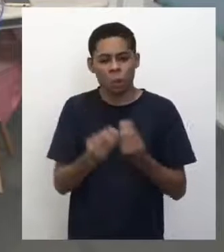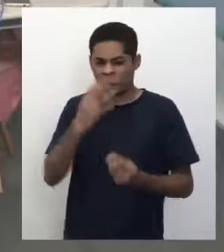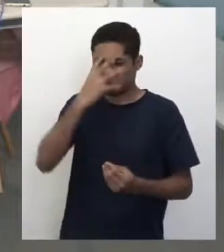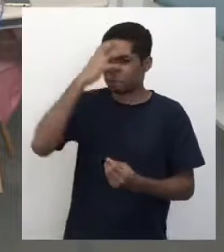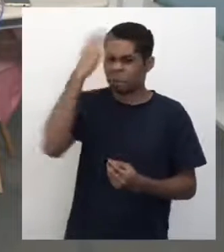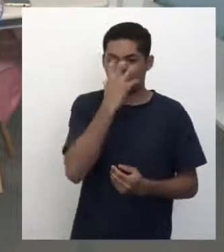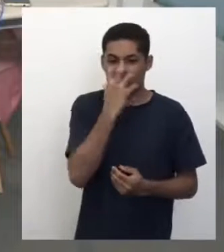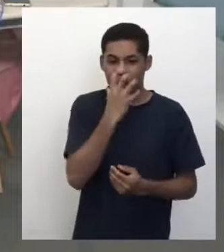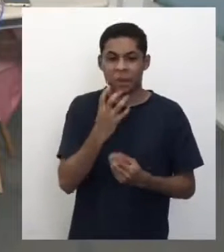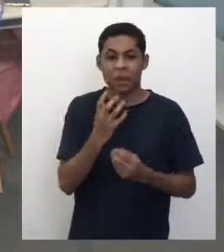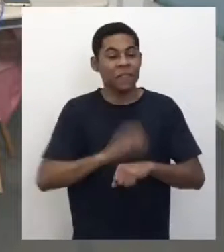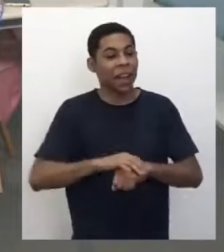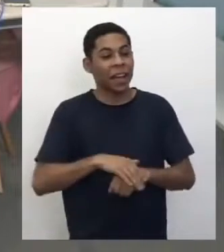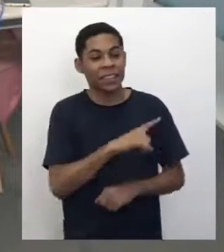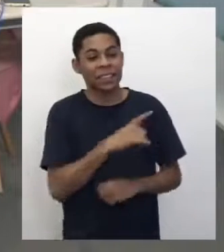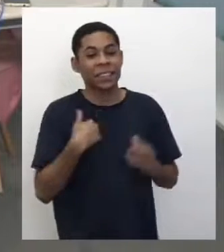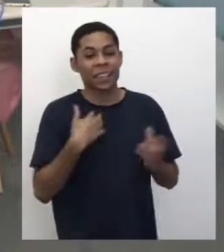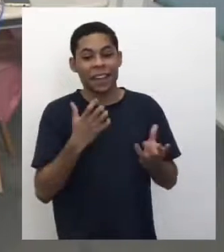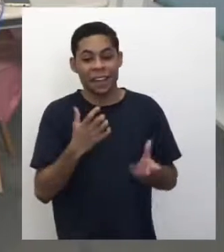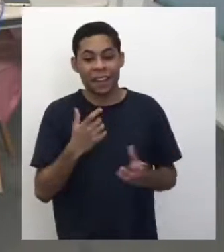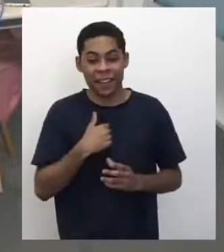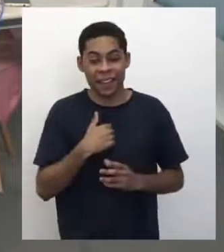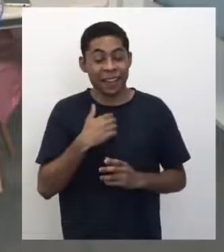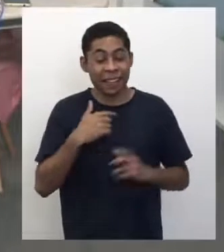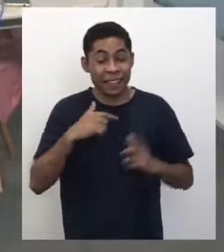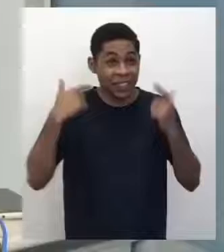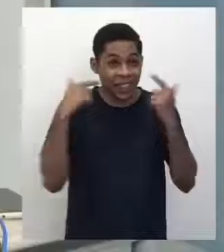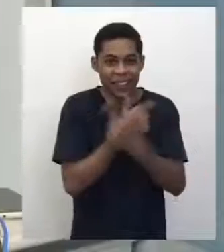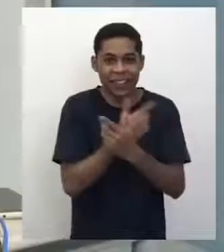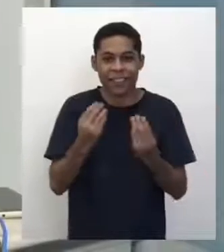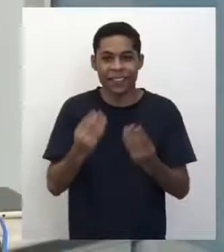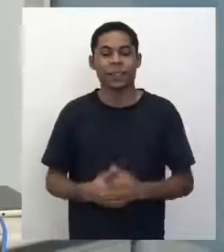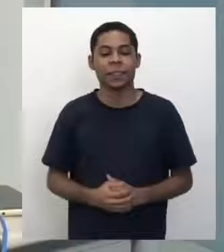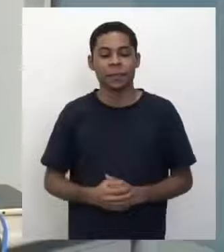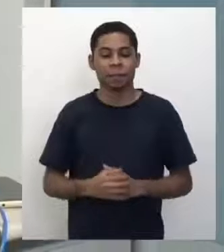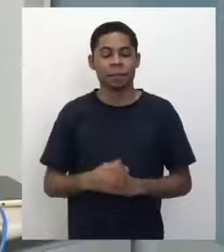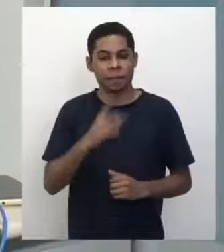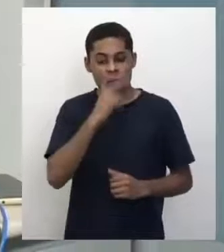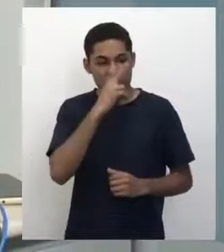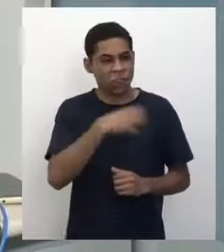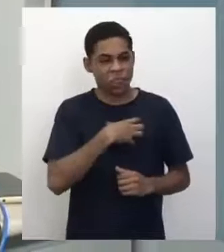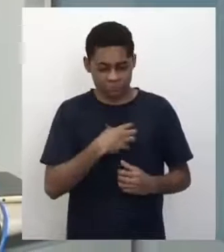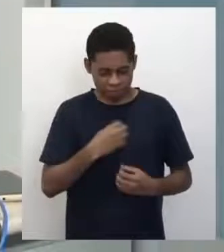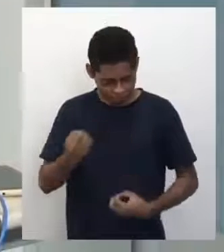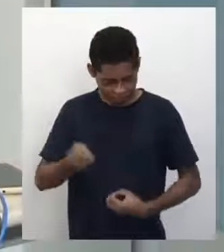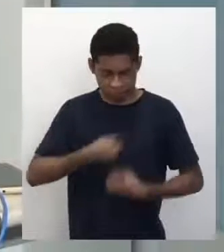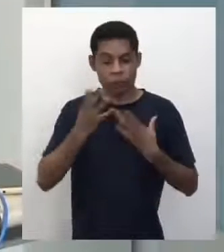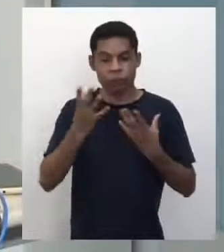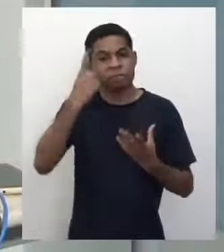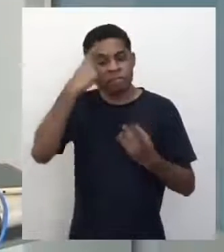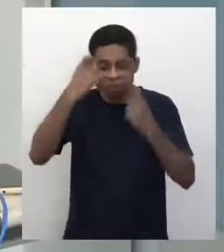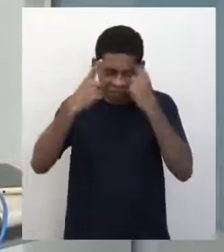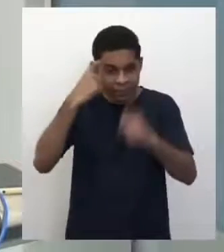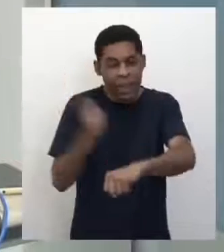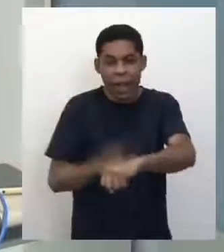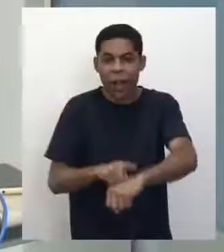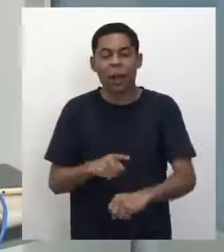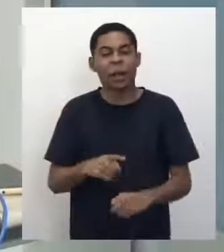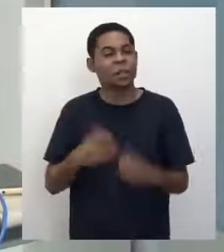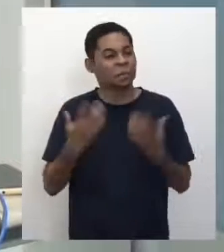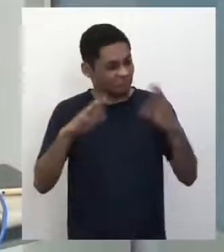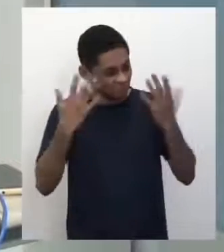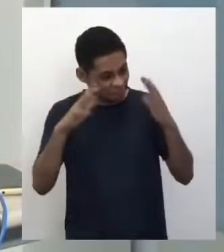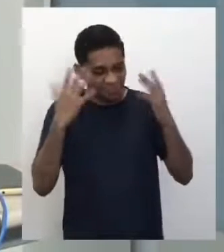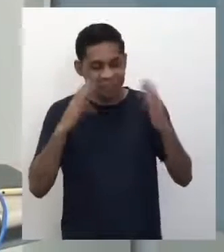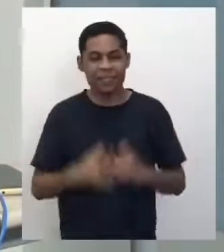Ah, você Nervoso. faz. Eu não aguento que eu tô até chorando de rir. Gabaritou no improviso. Isso aí, pro Milena. Gabaritou. Também